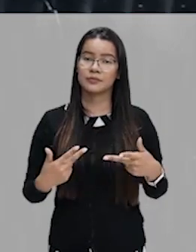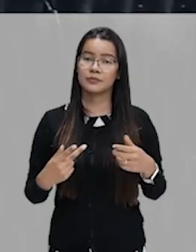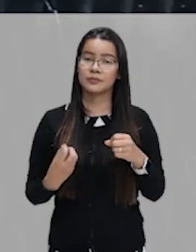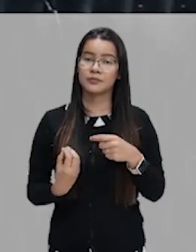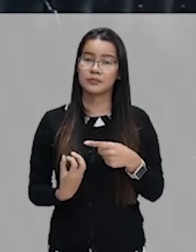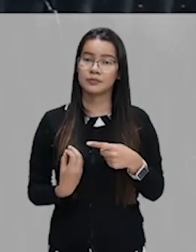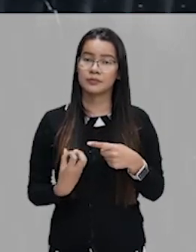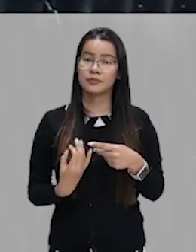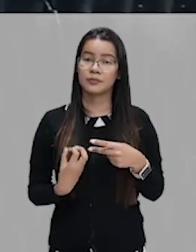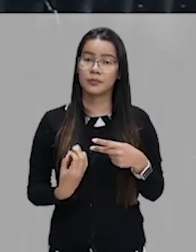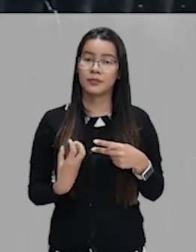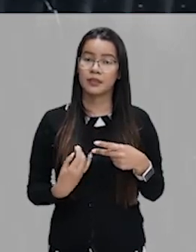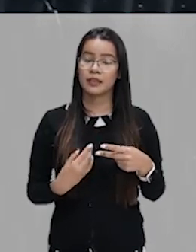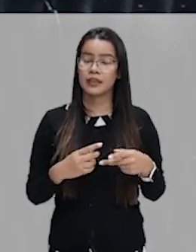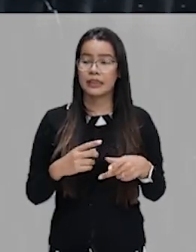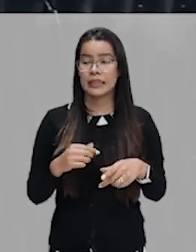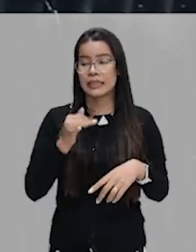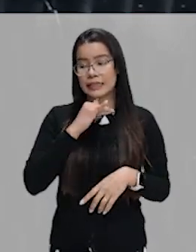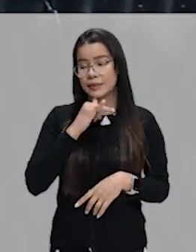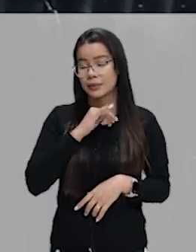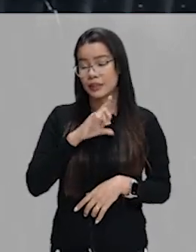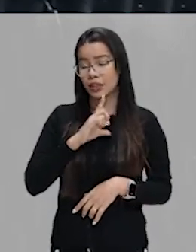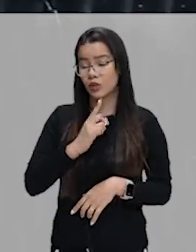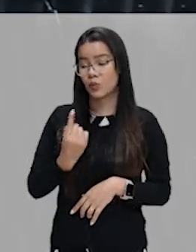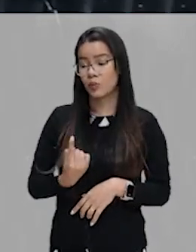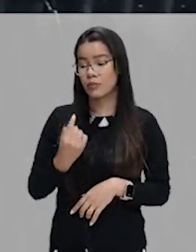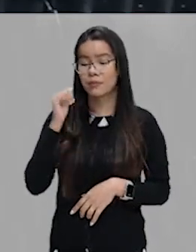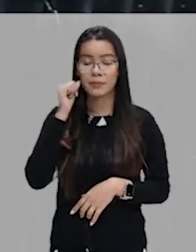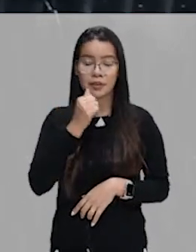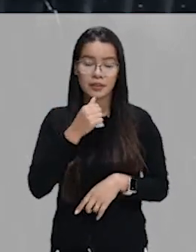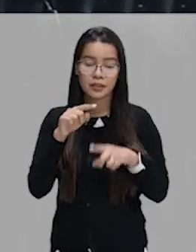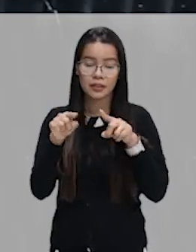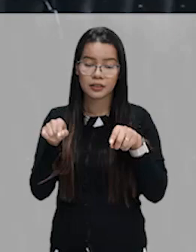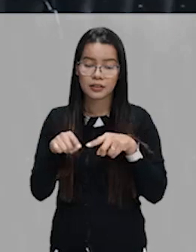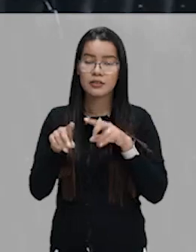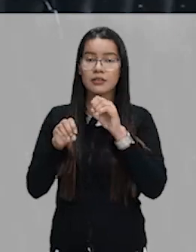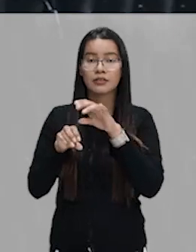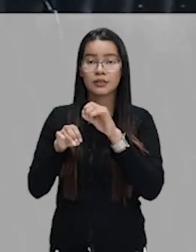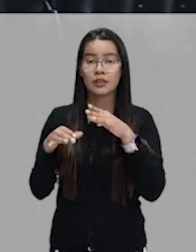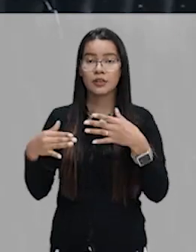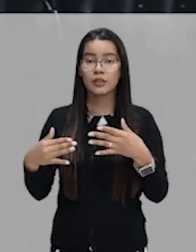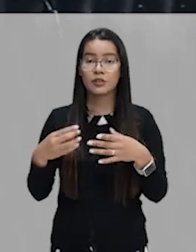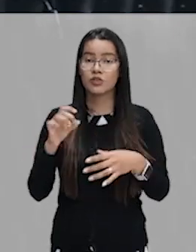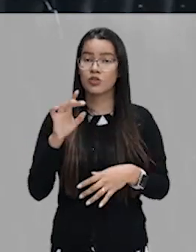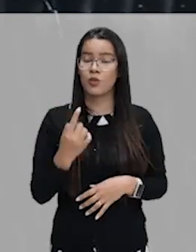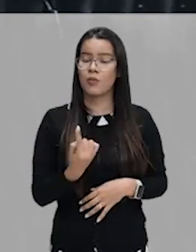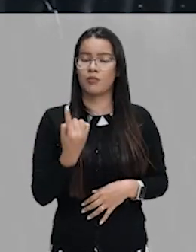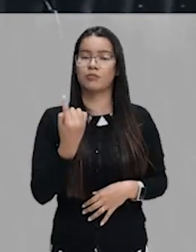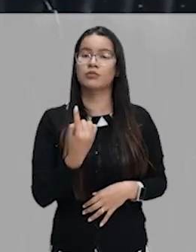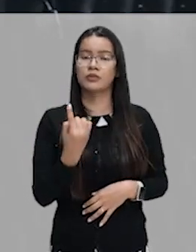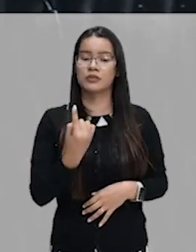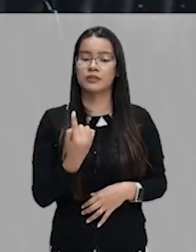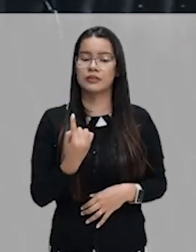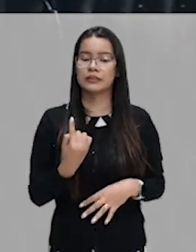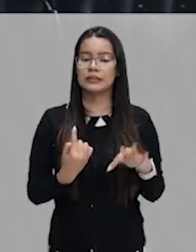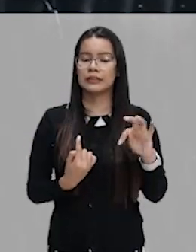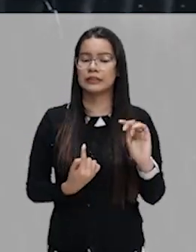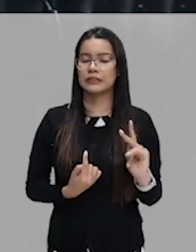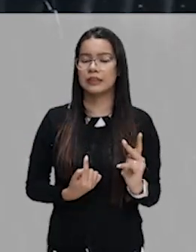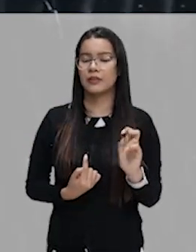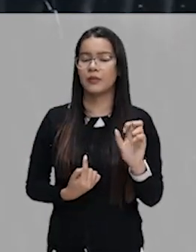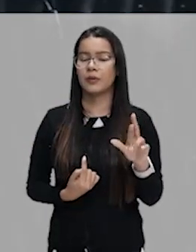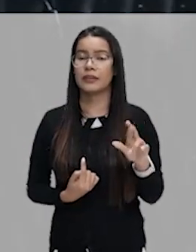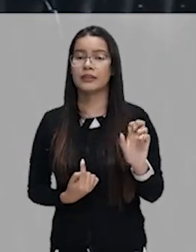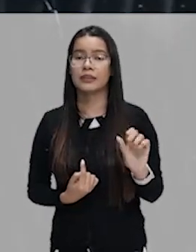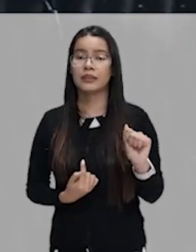uma menina na sala. There is a girl in the room. Uma só. There are